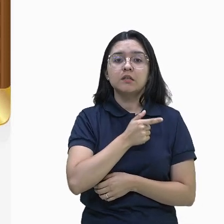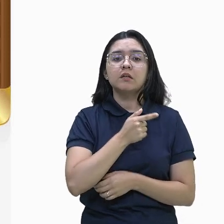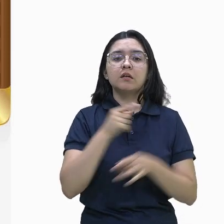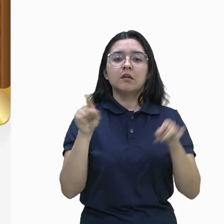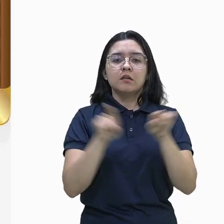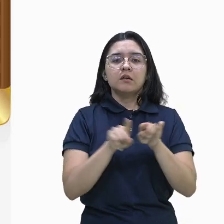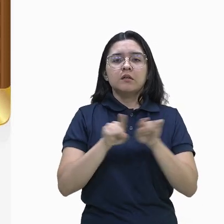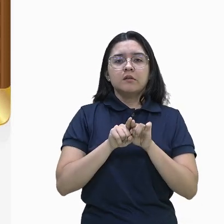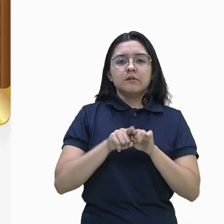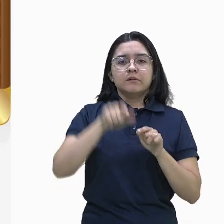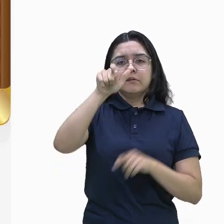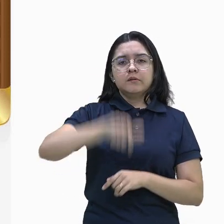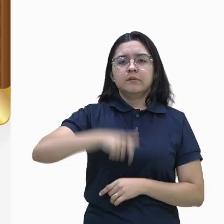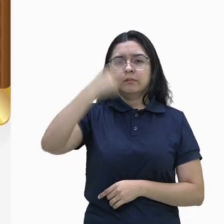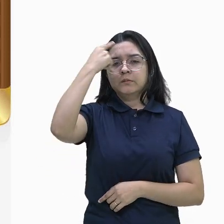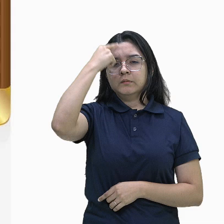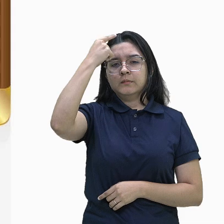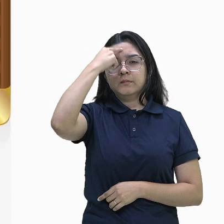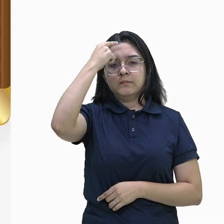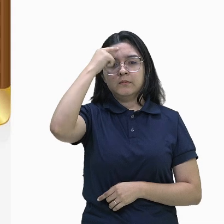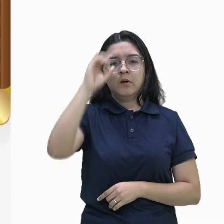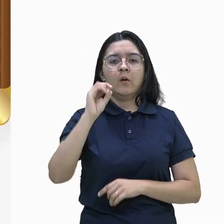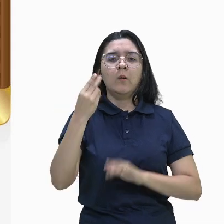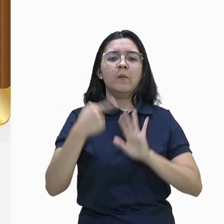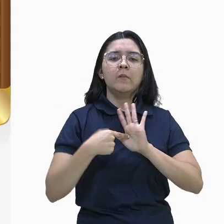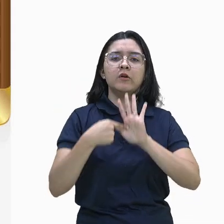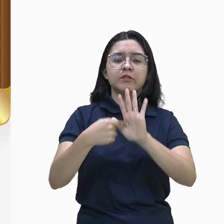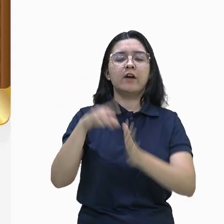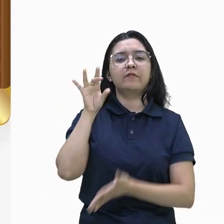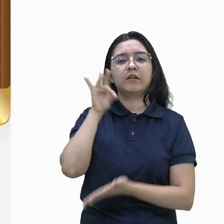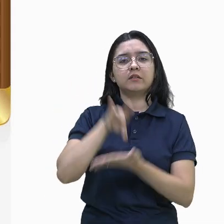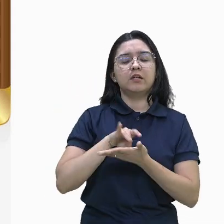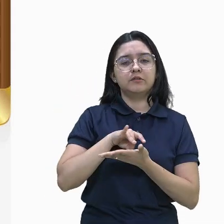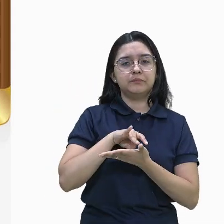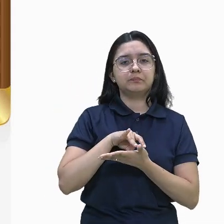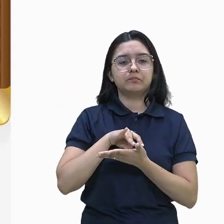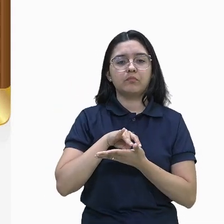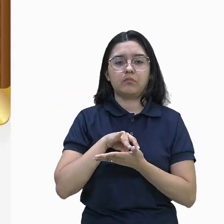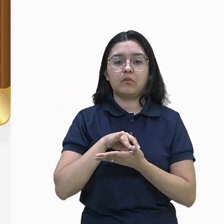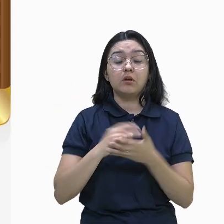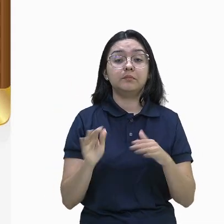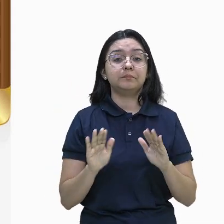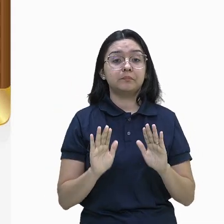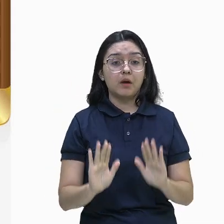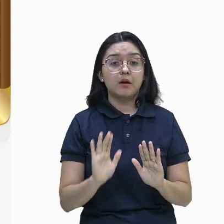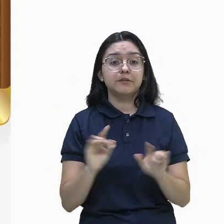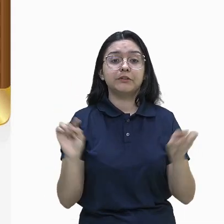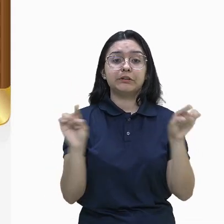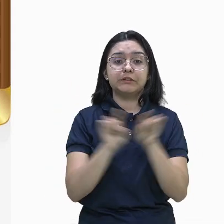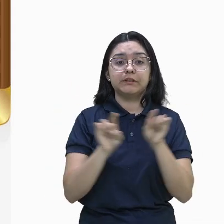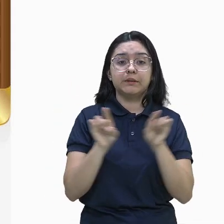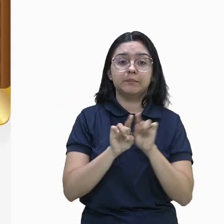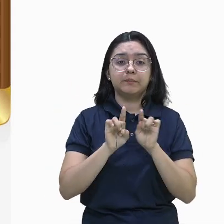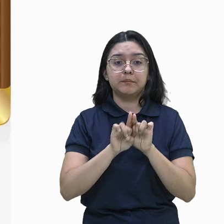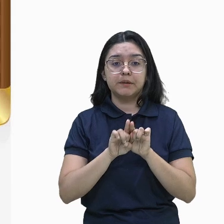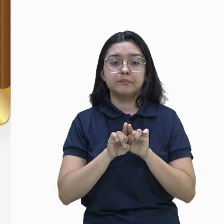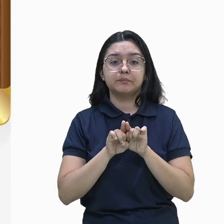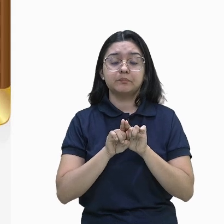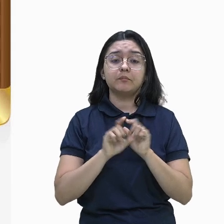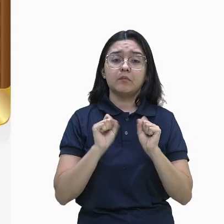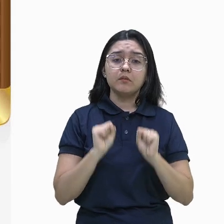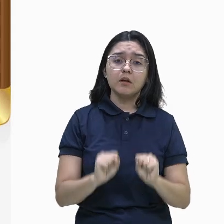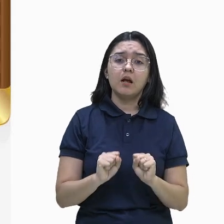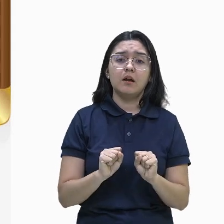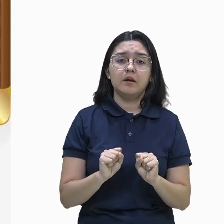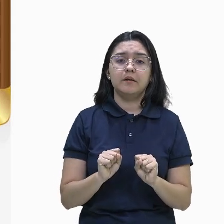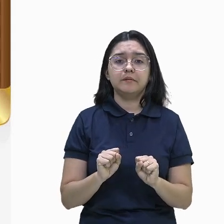fazer pensar ou mostrar a realidade. Mas também pode